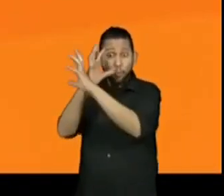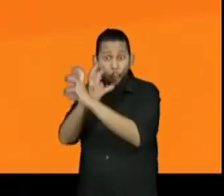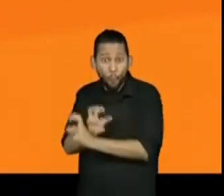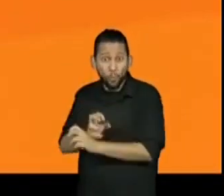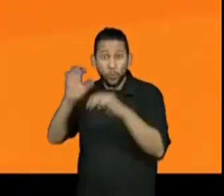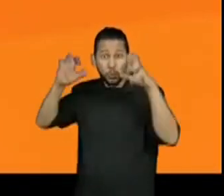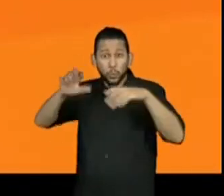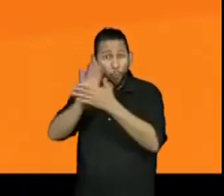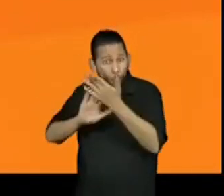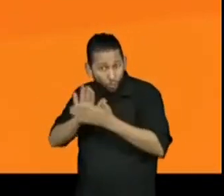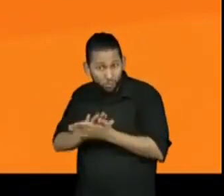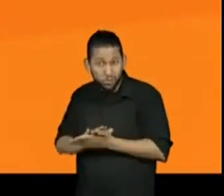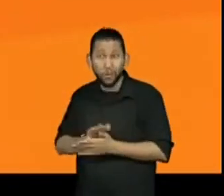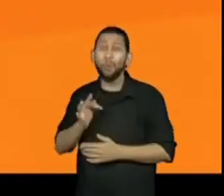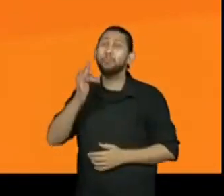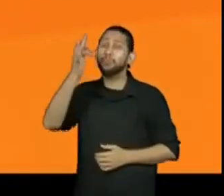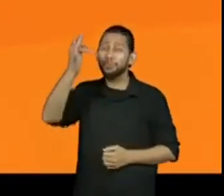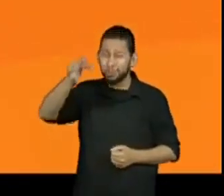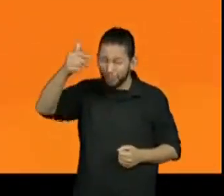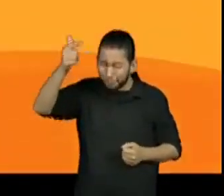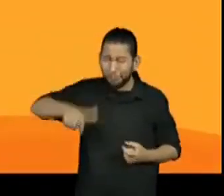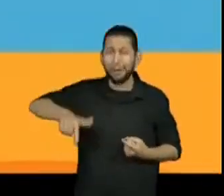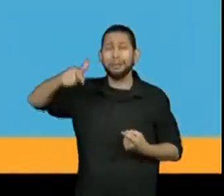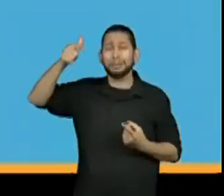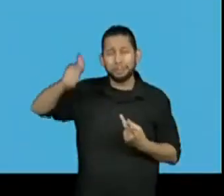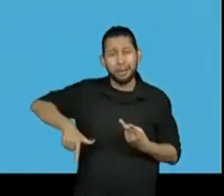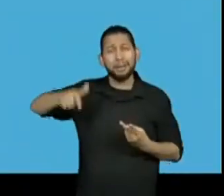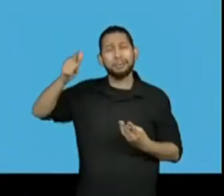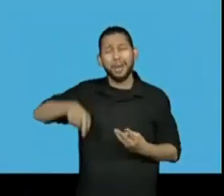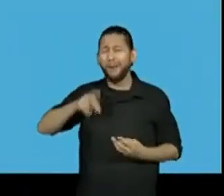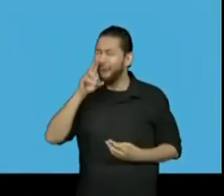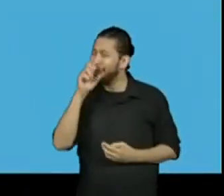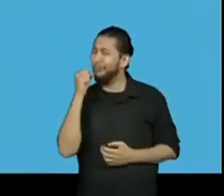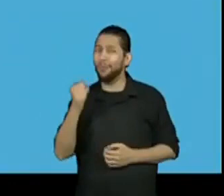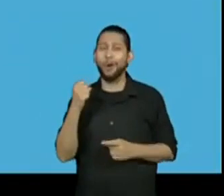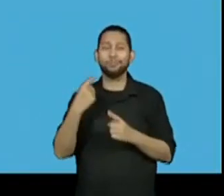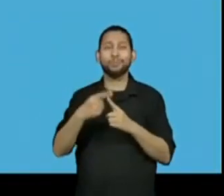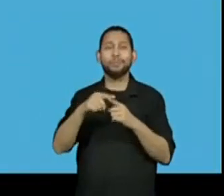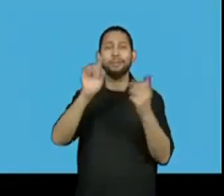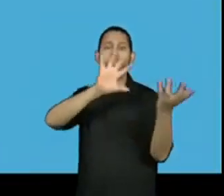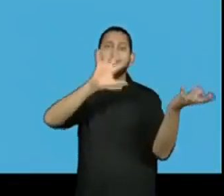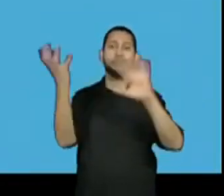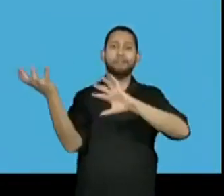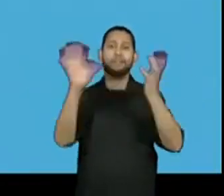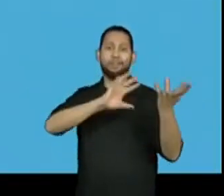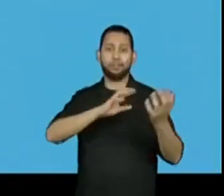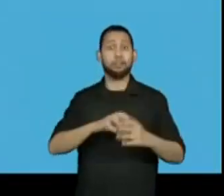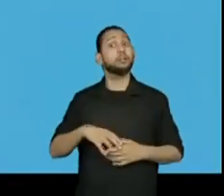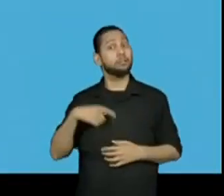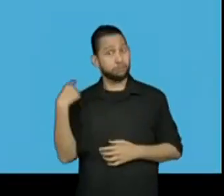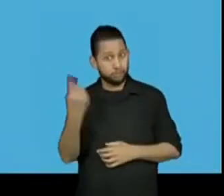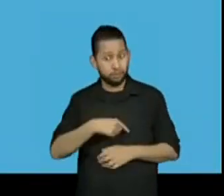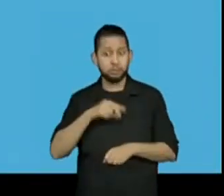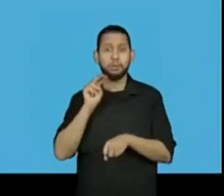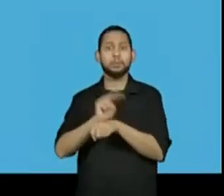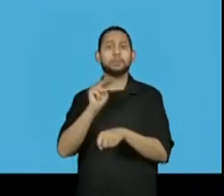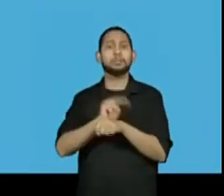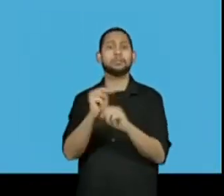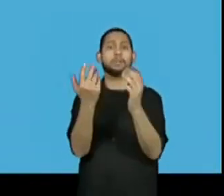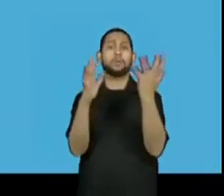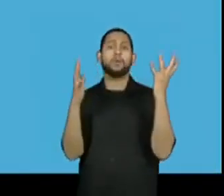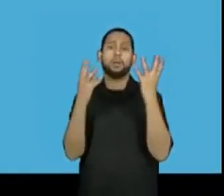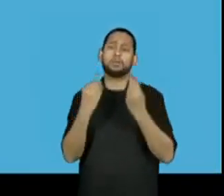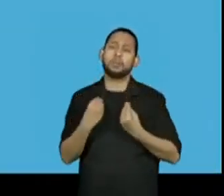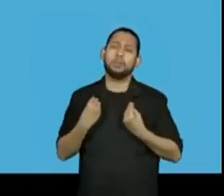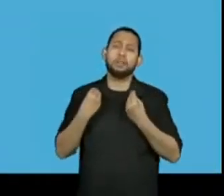se tornarão cada vez mais frequentes e mais intensos com as mudanças do clima. Manter as florestas é uma garantia